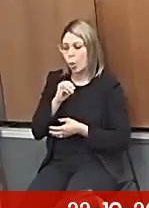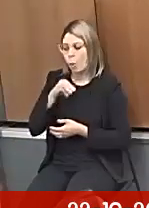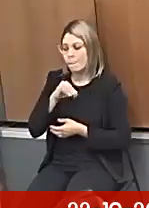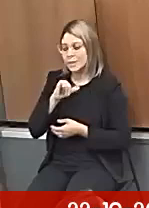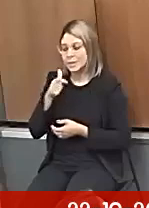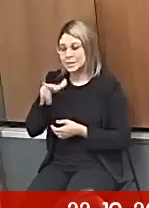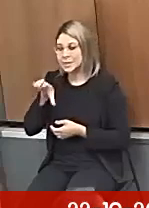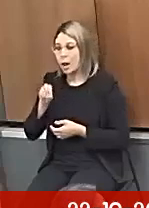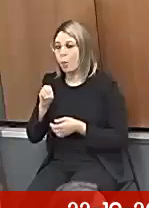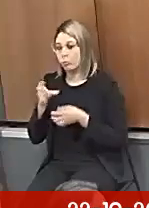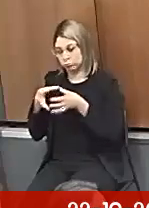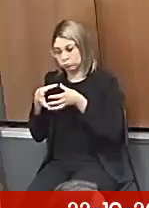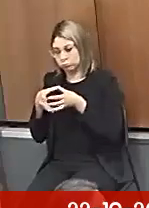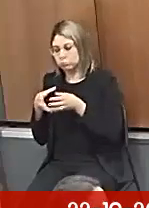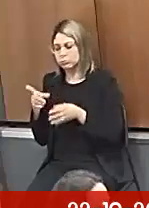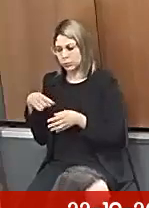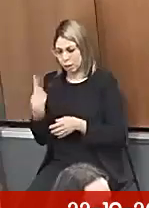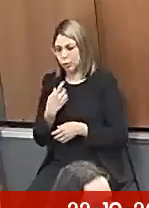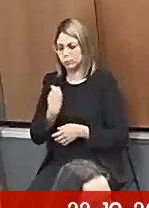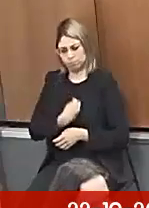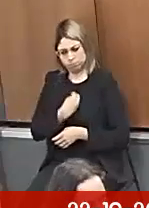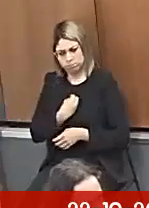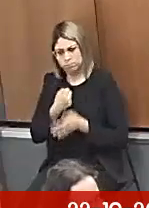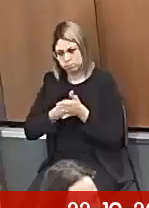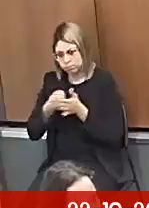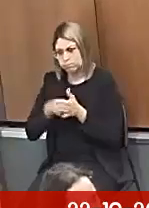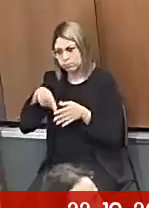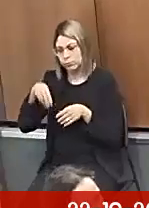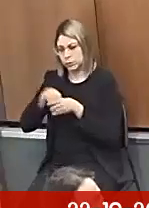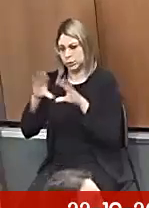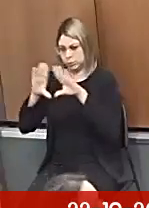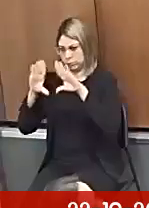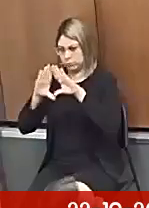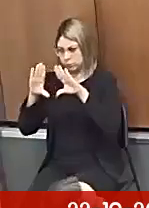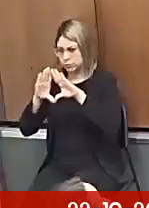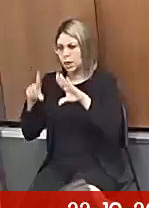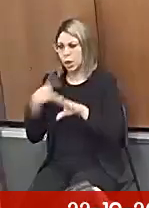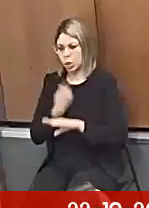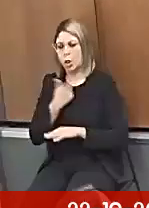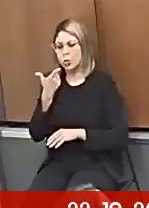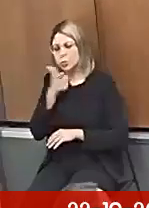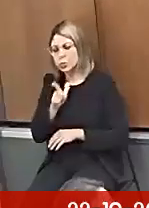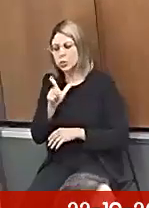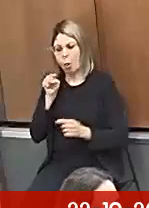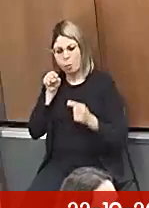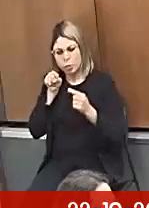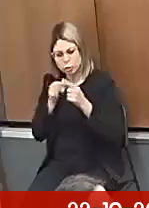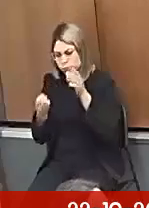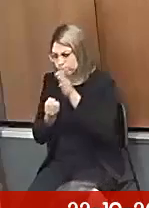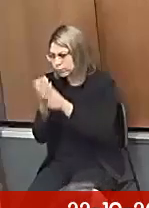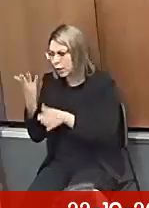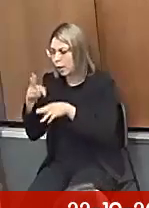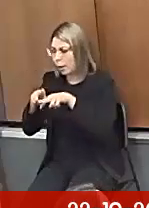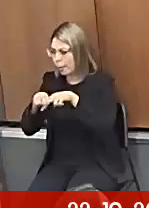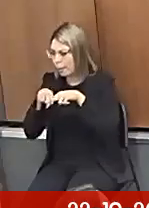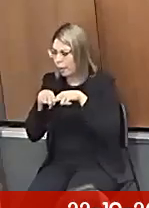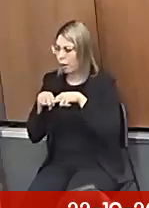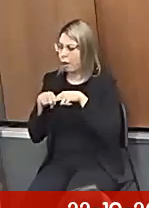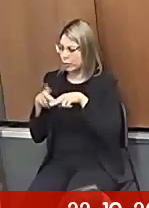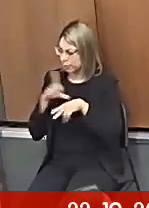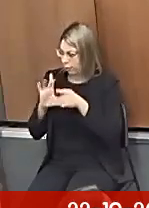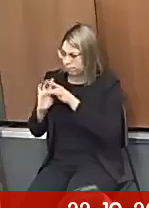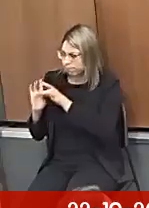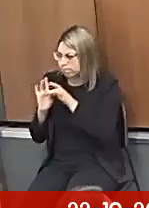mais participativas dessa casa. Eu falo que nós estamos aqui alcançando vários objetivos pela integração dos